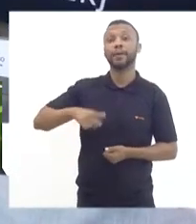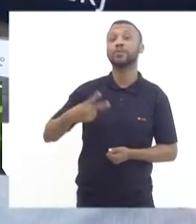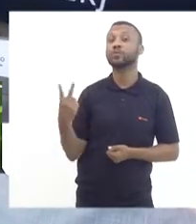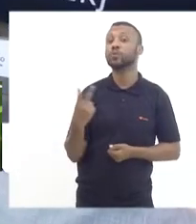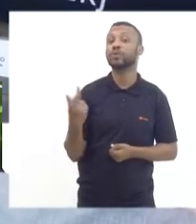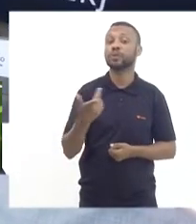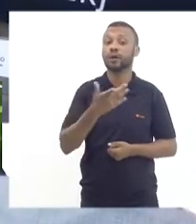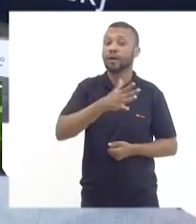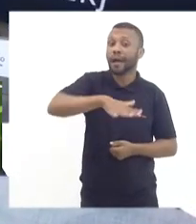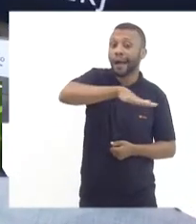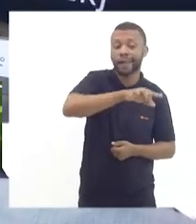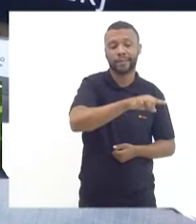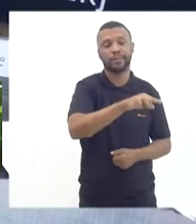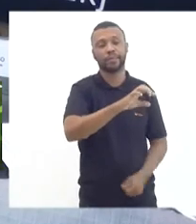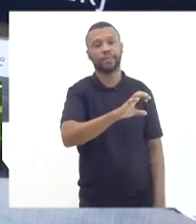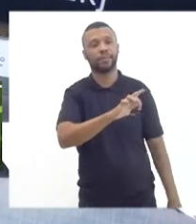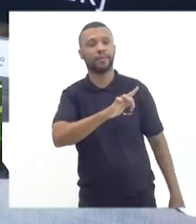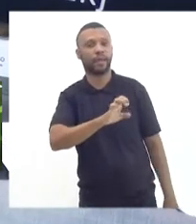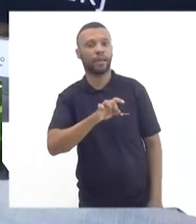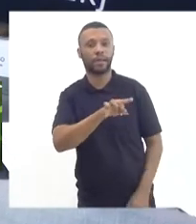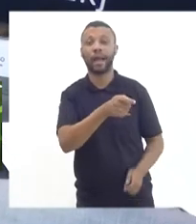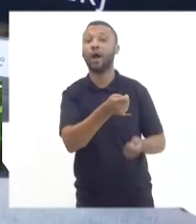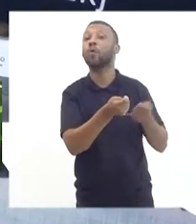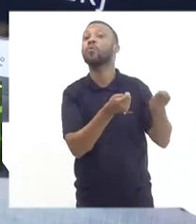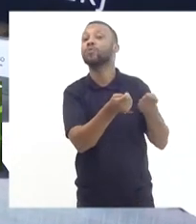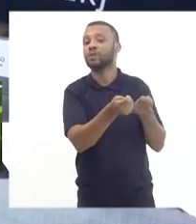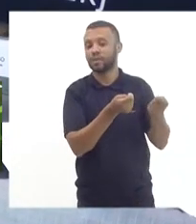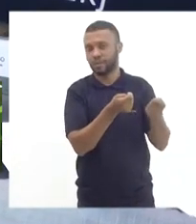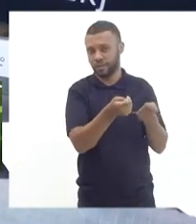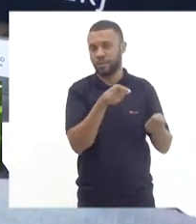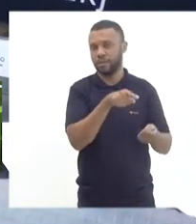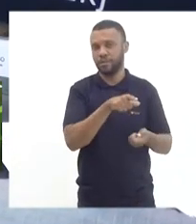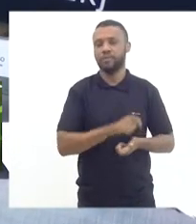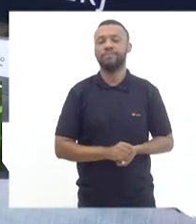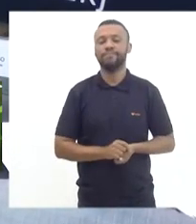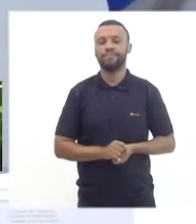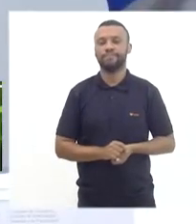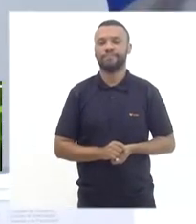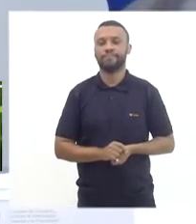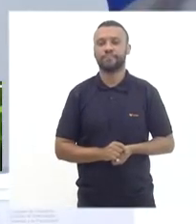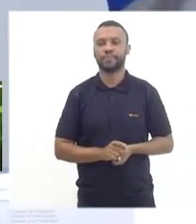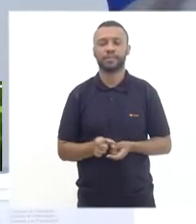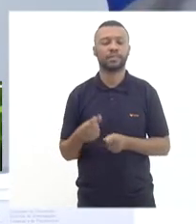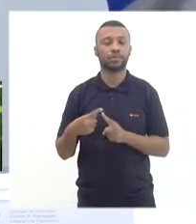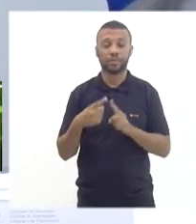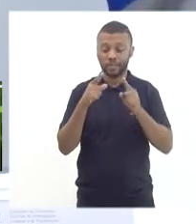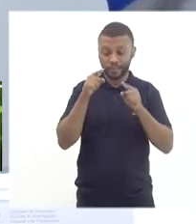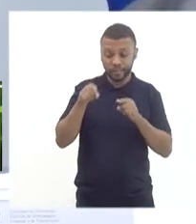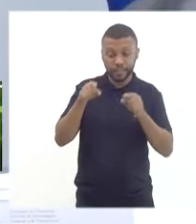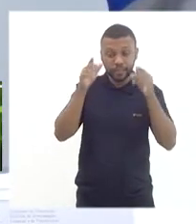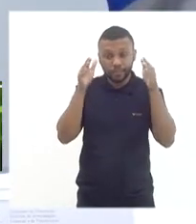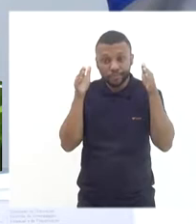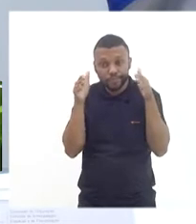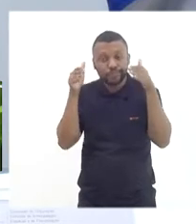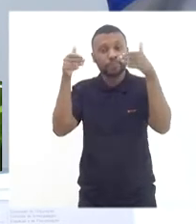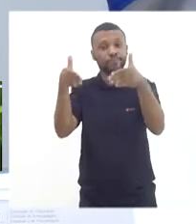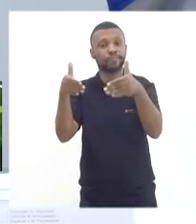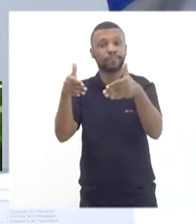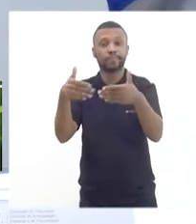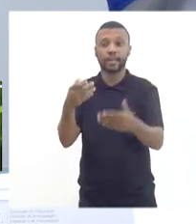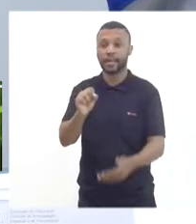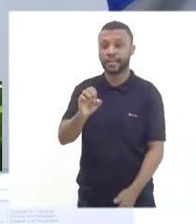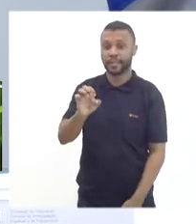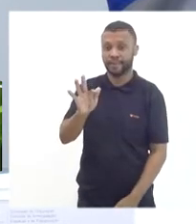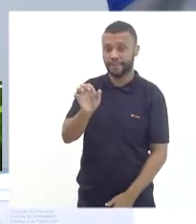da controladoria. Porque, nesse caso específico, a